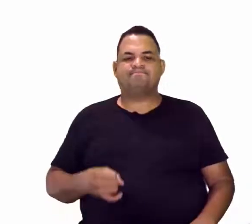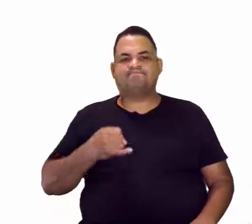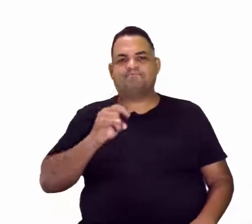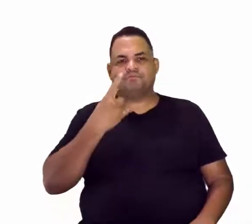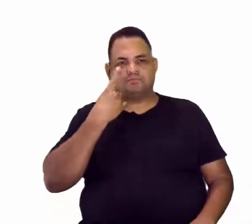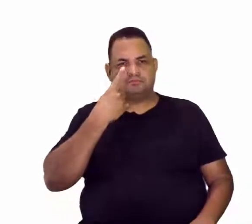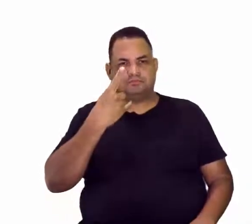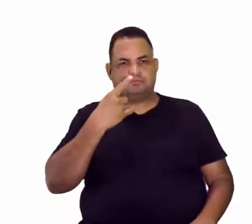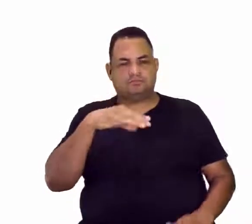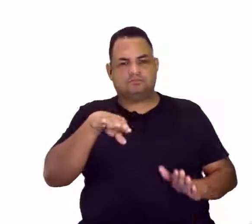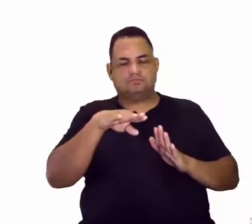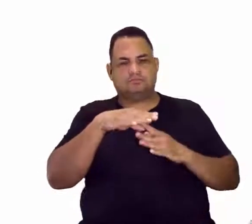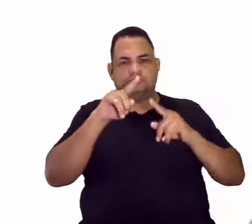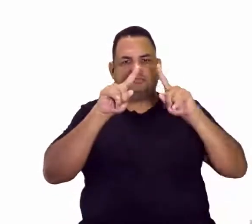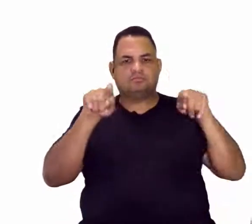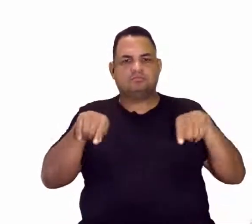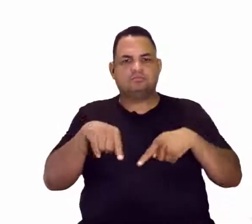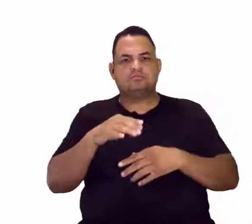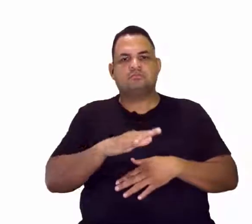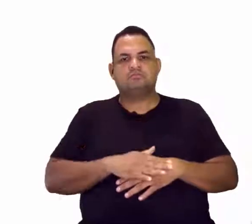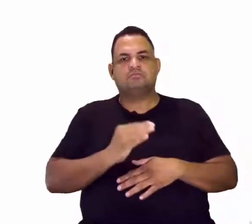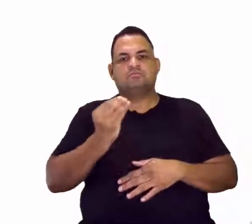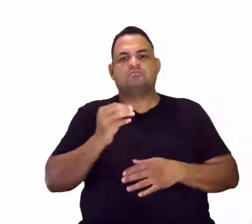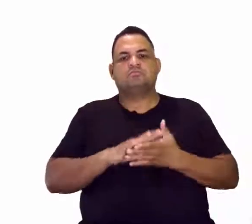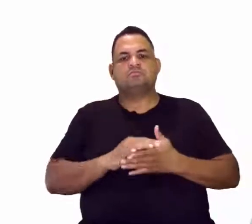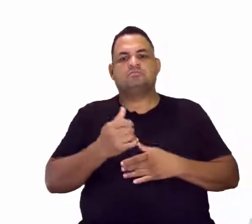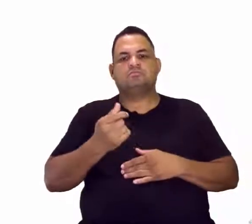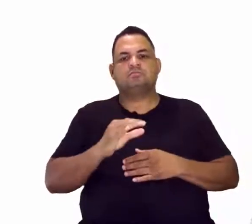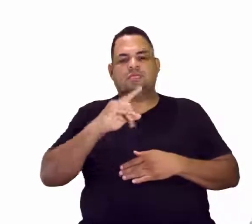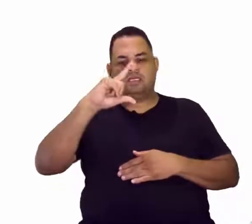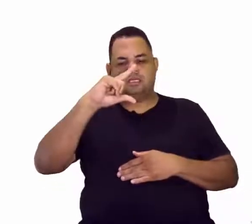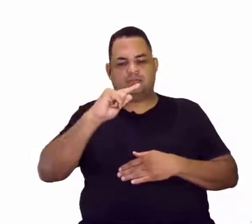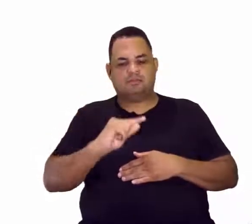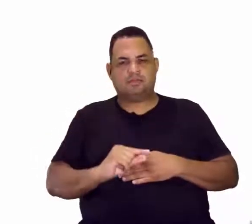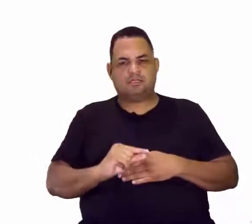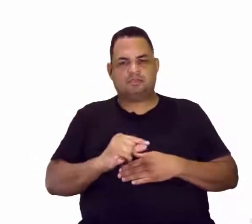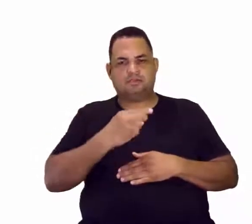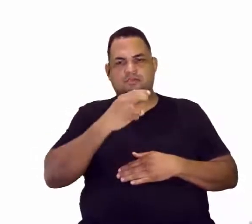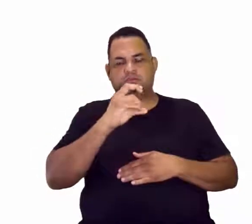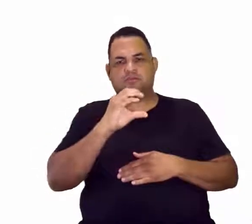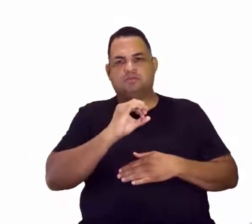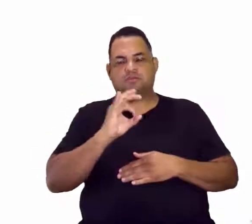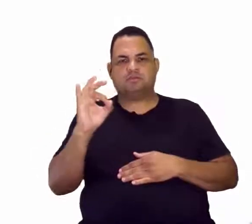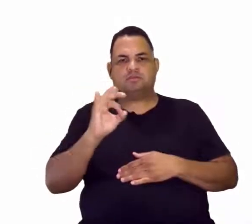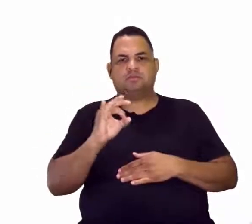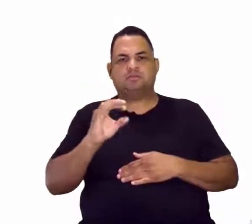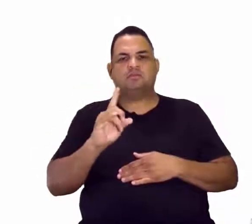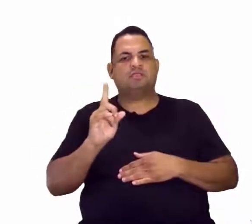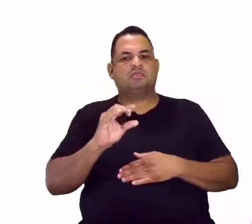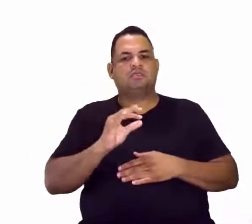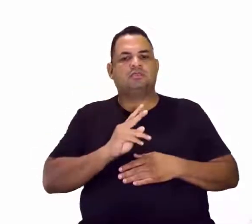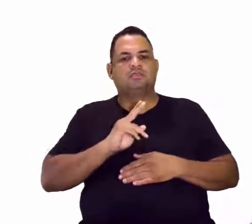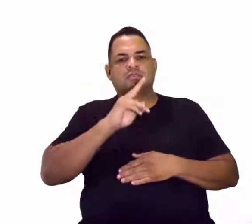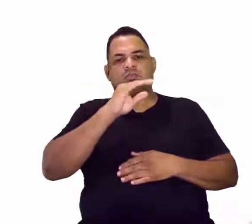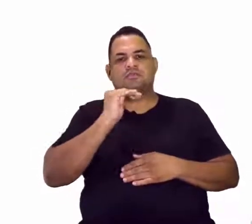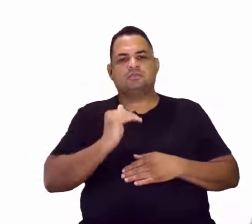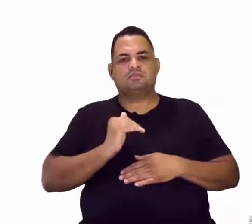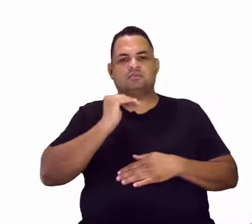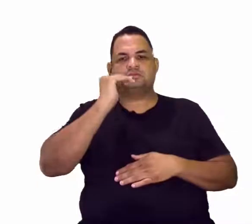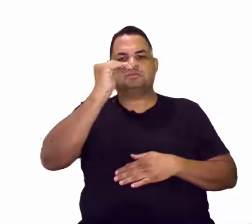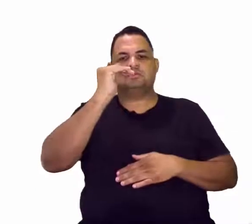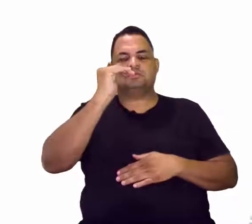olhar as escalas, ele está abaixo de 50%, então ele não pode ser forte. Mas ele está acima